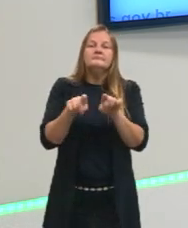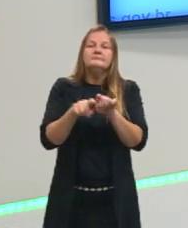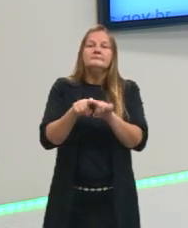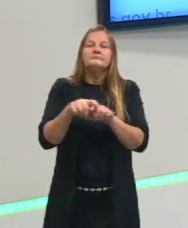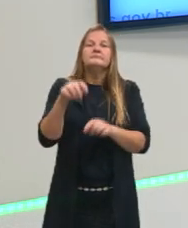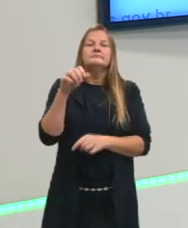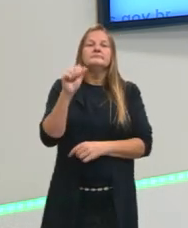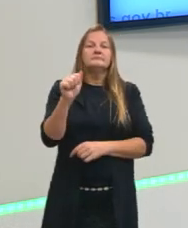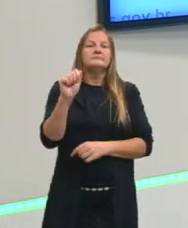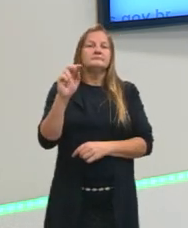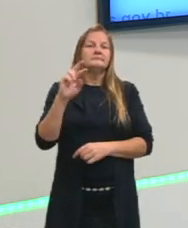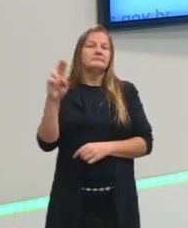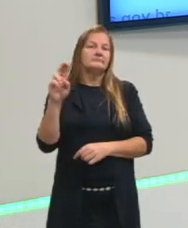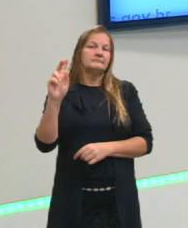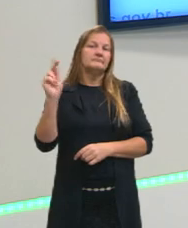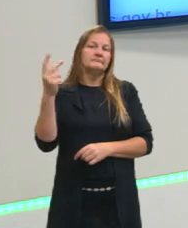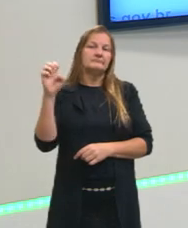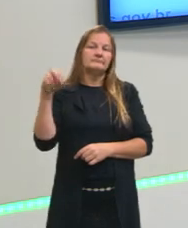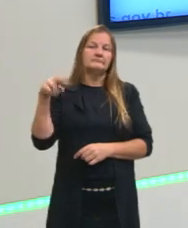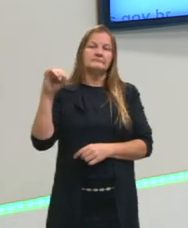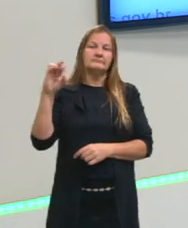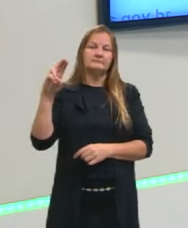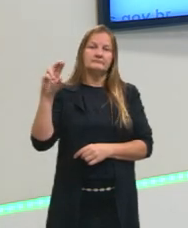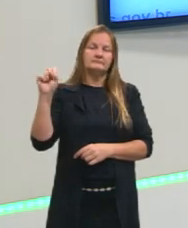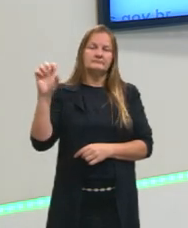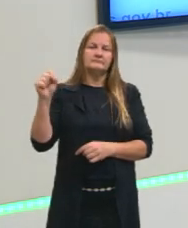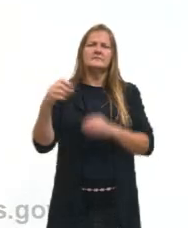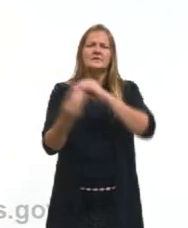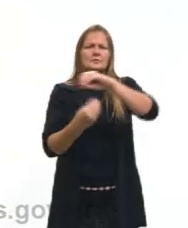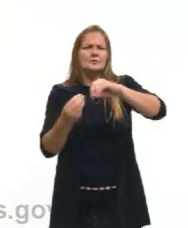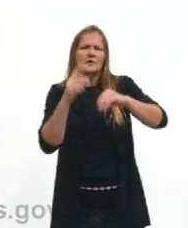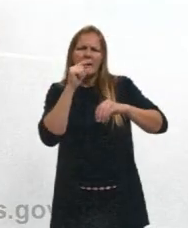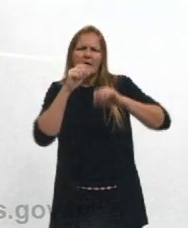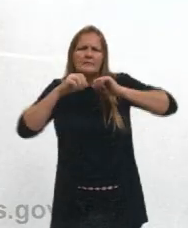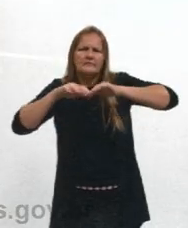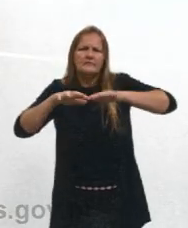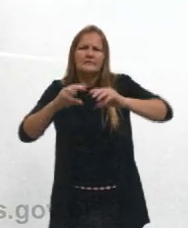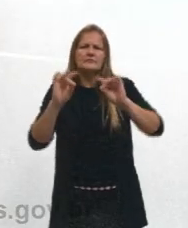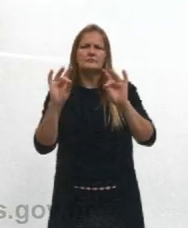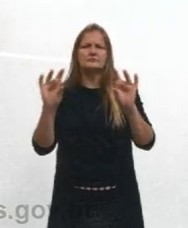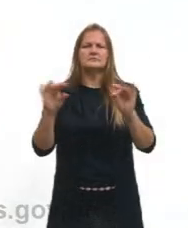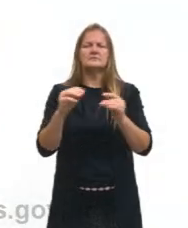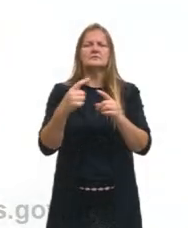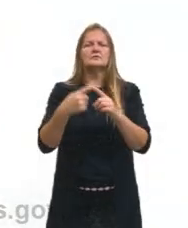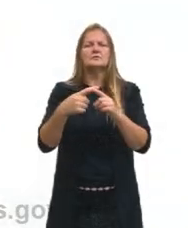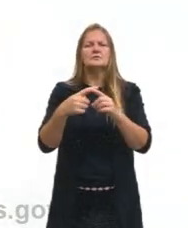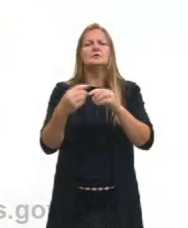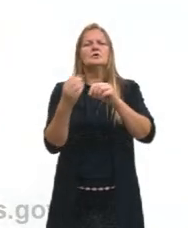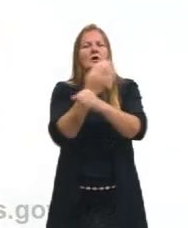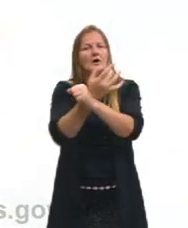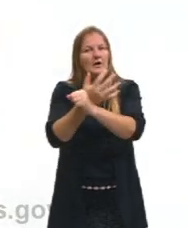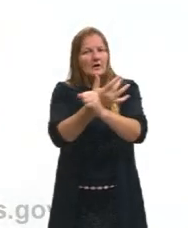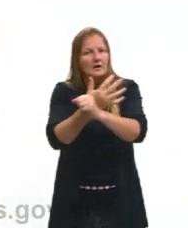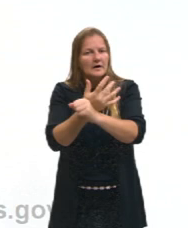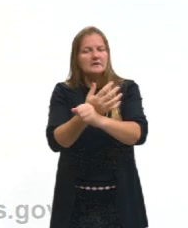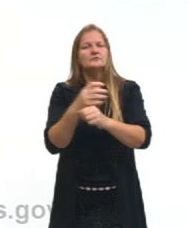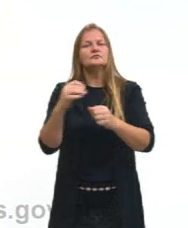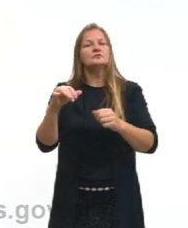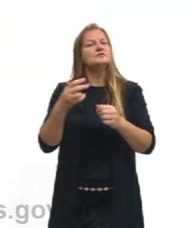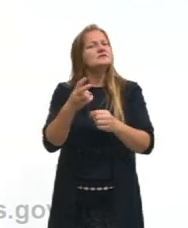arrhenius são substâncias que em soluções aquosas assim como os ácidos